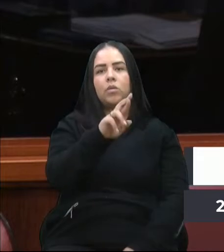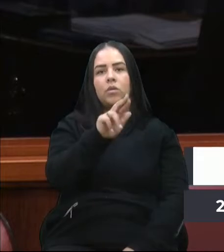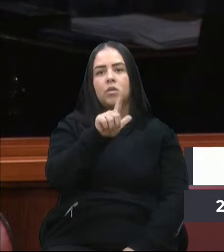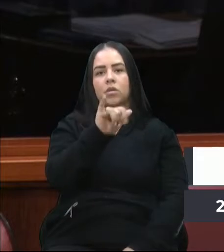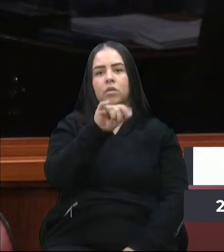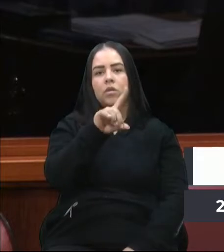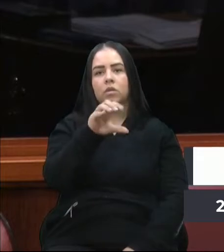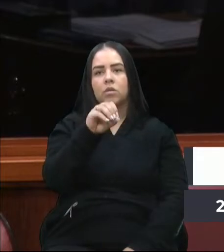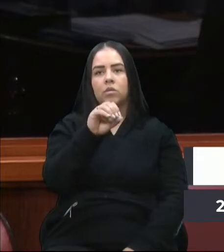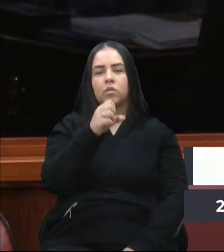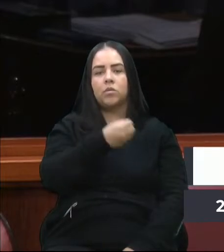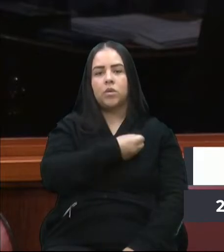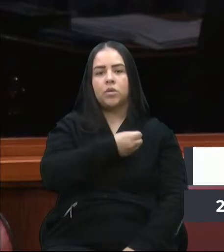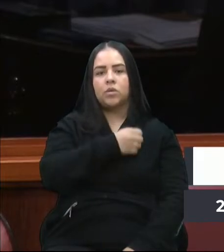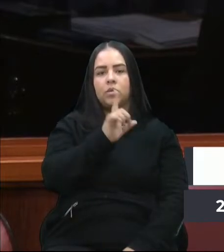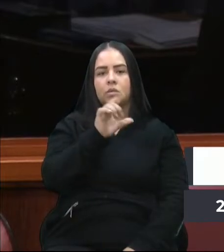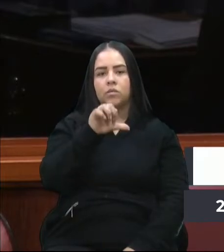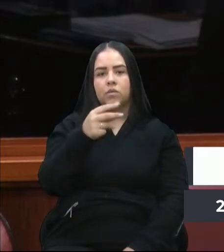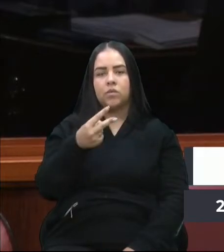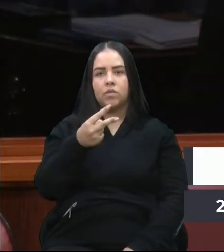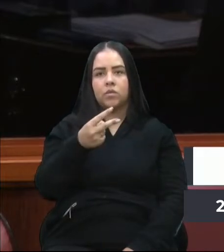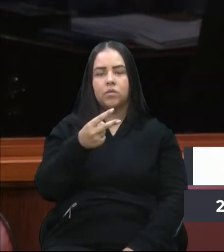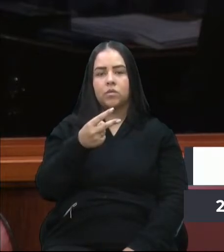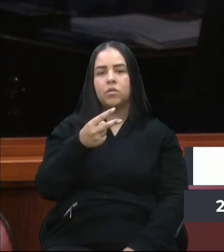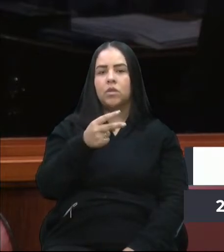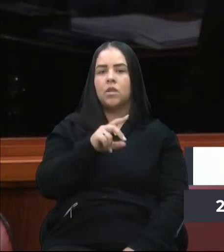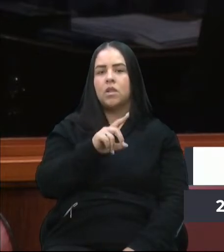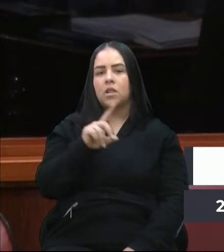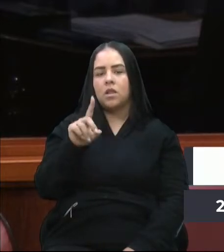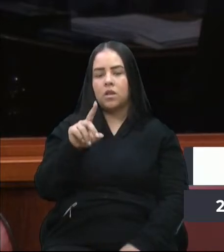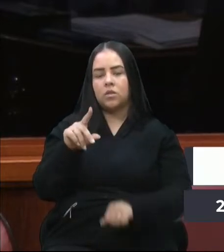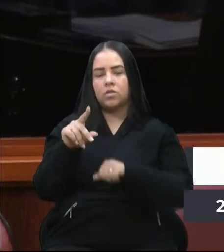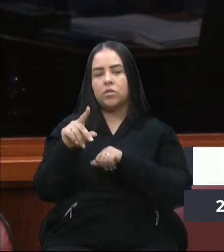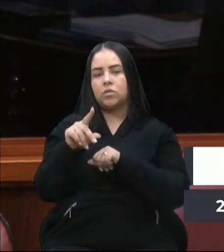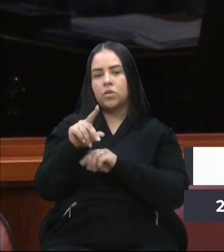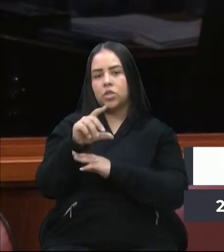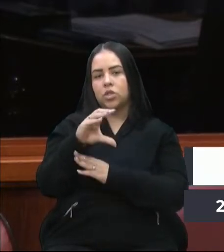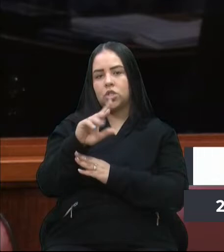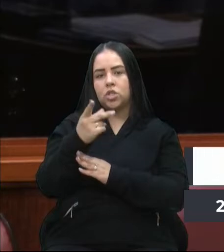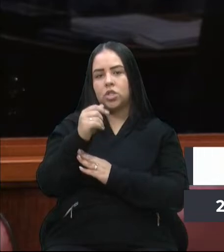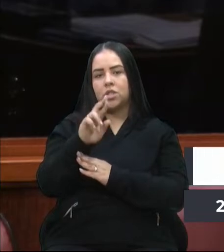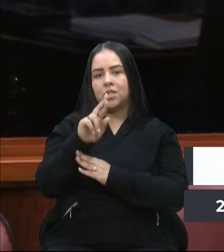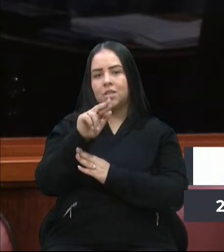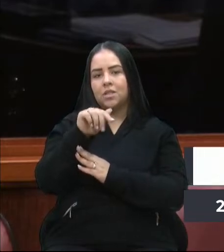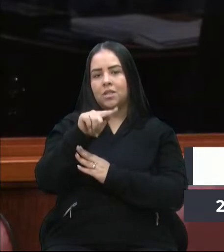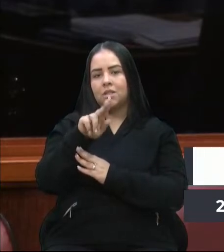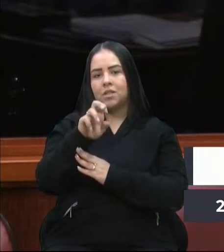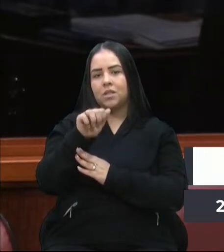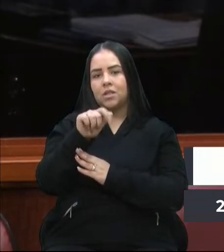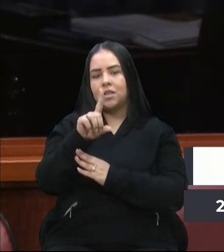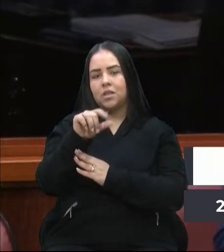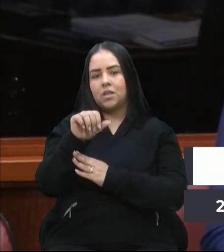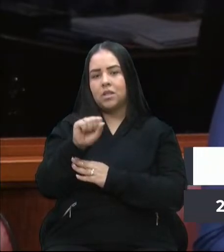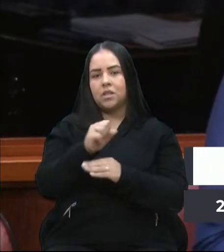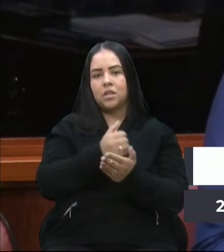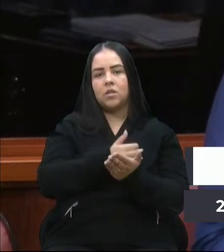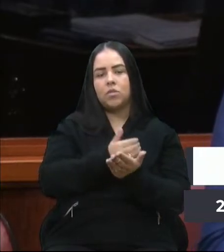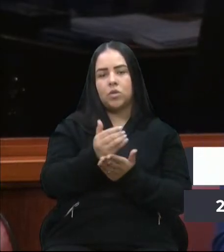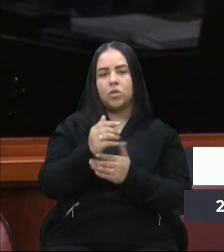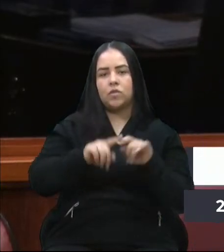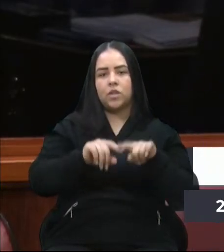Caselani, número 192, loteamento Jardim Shopping, no bairro Charqueadas. Iniciou suas atividades em 5 de junho de